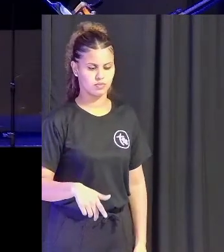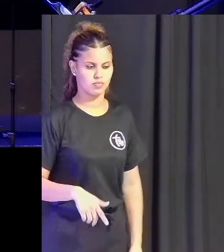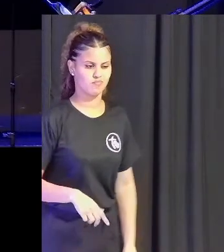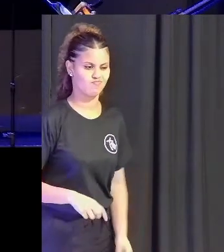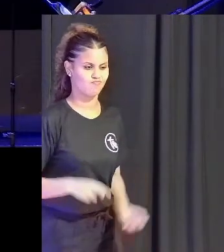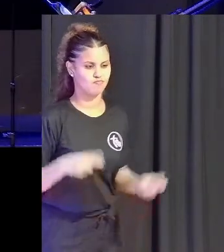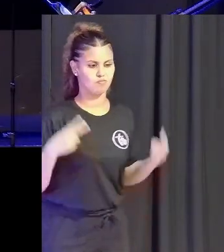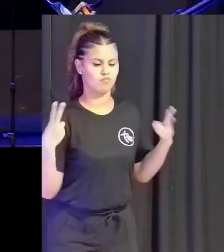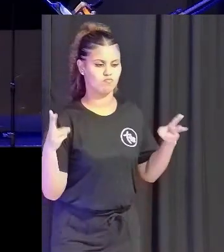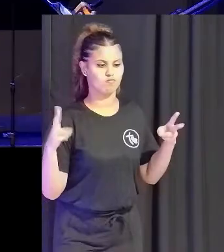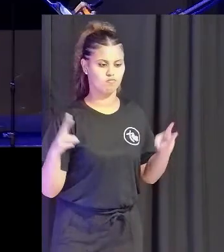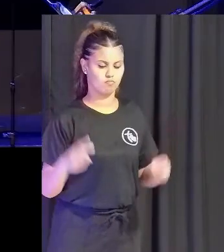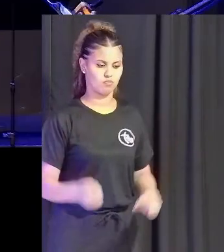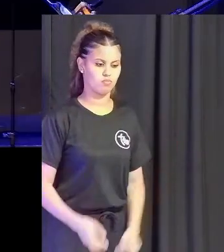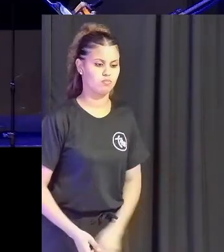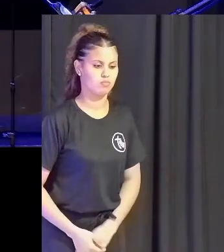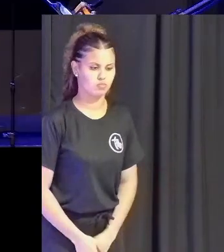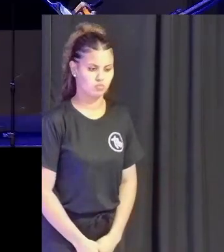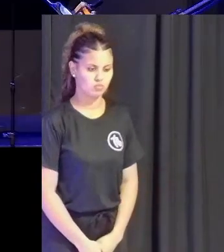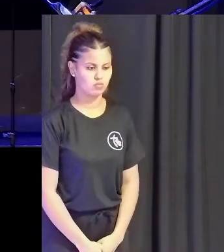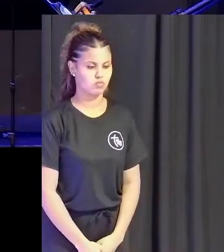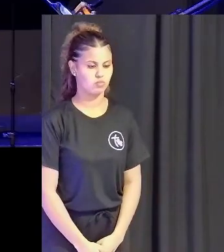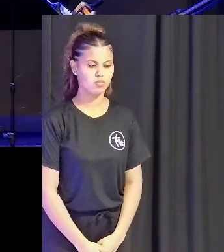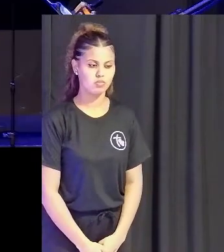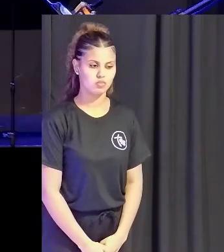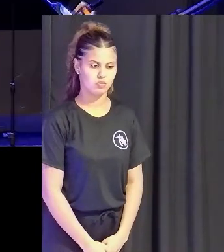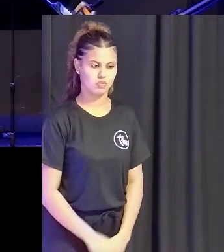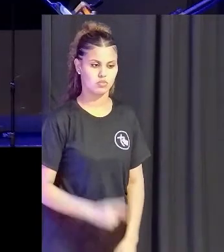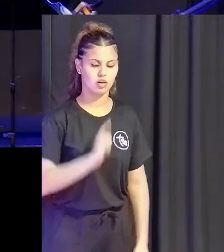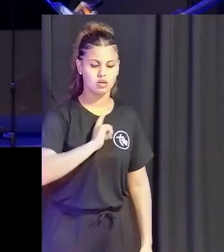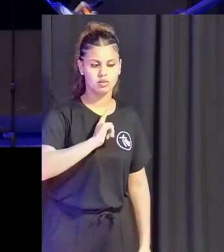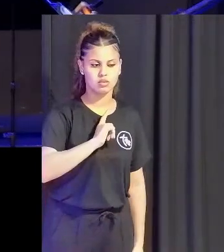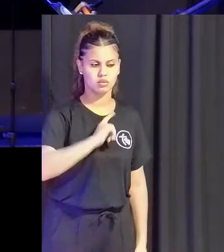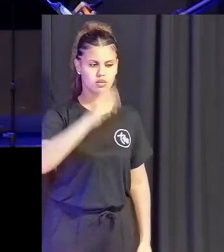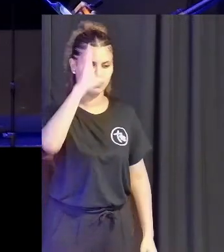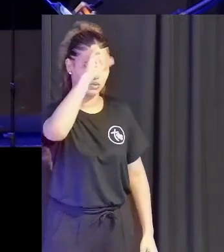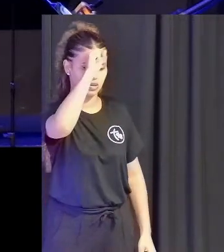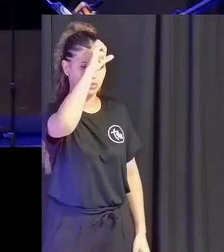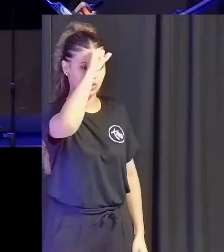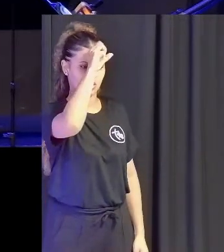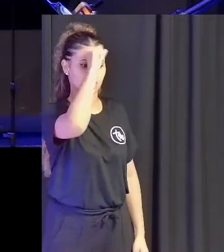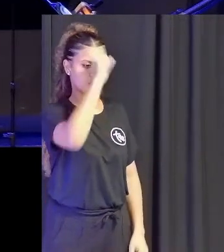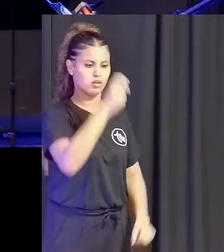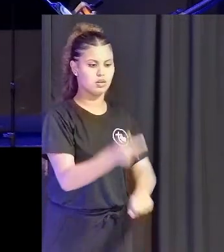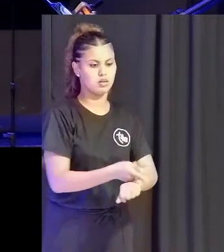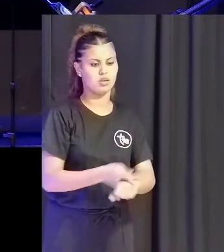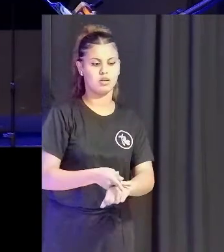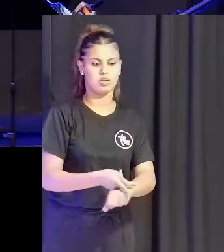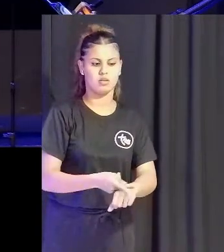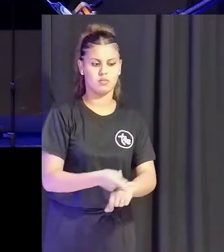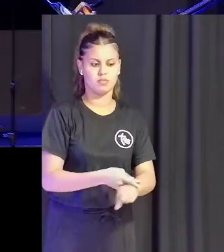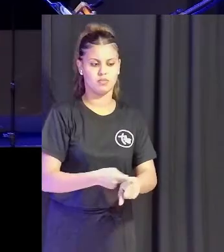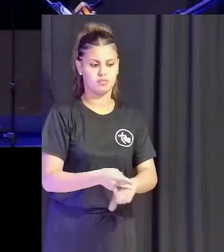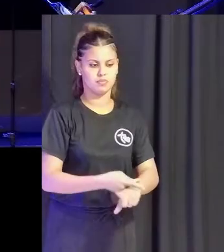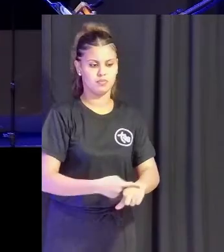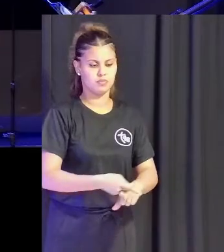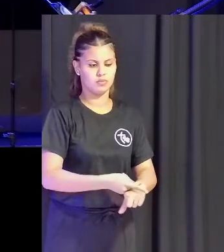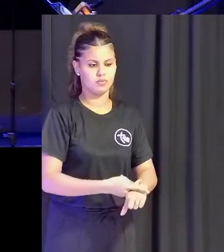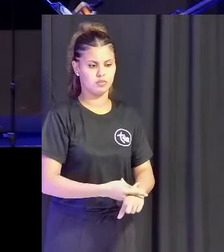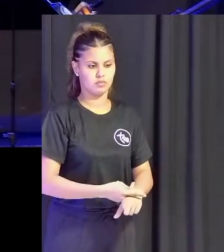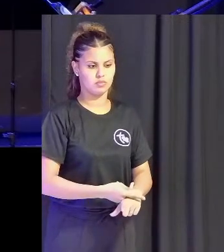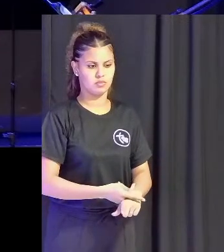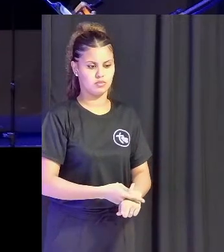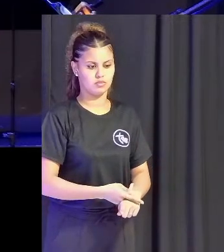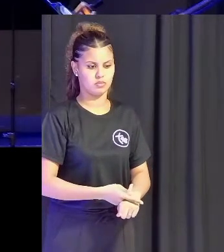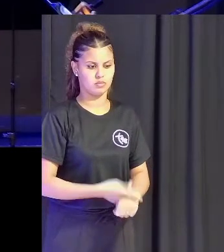escape, a saída está ali. Temos que aprender a buscar, a ver e a tomar